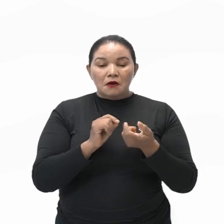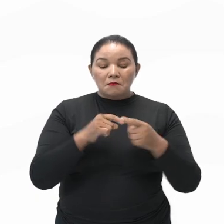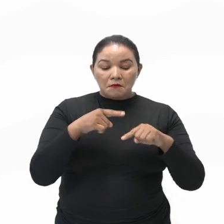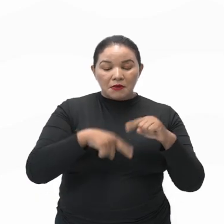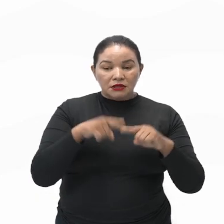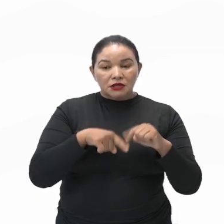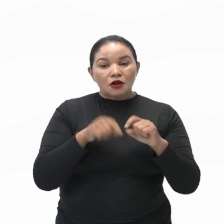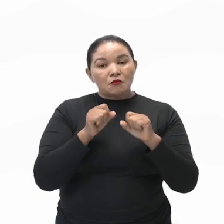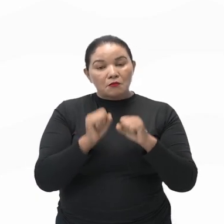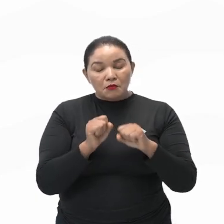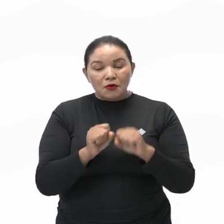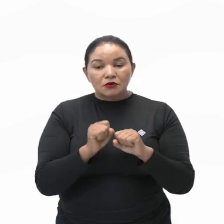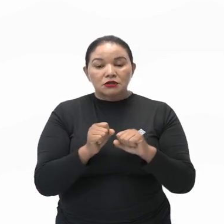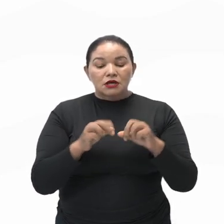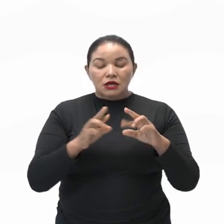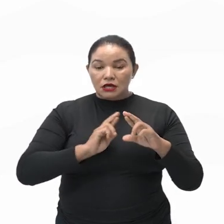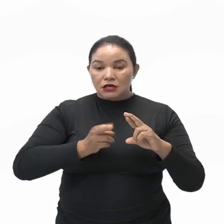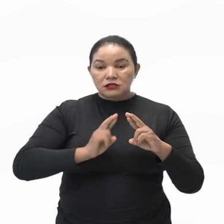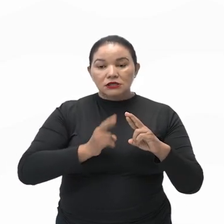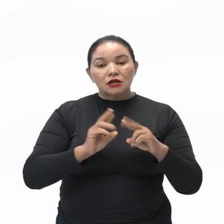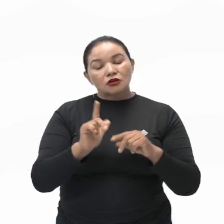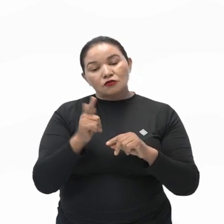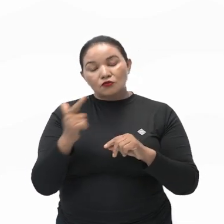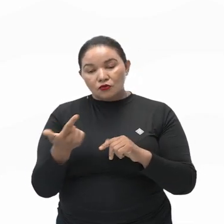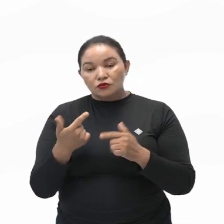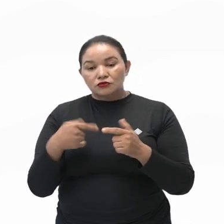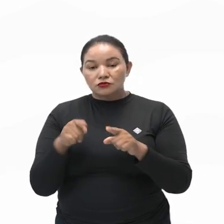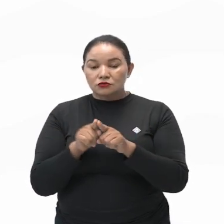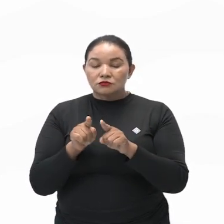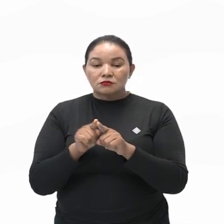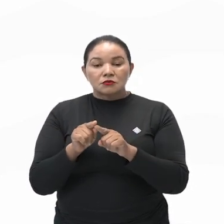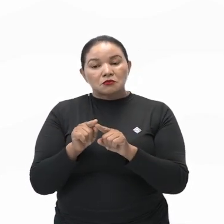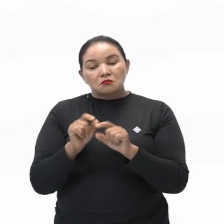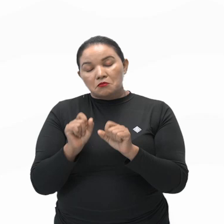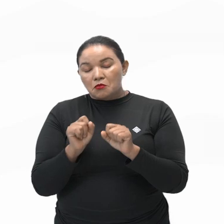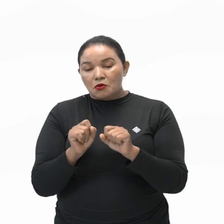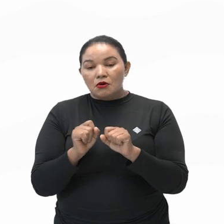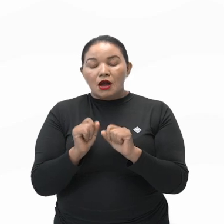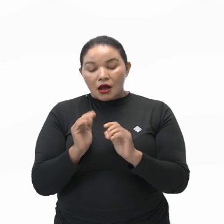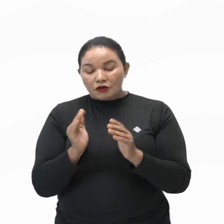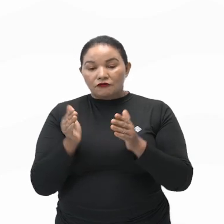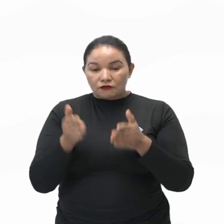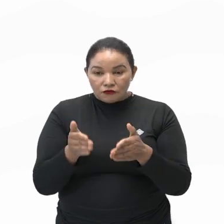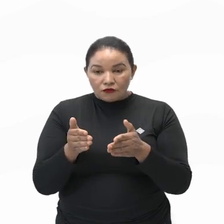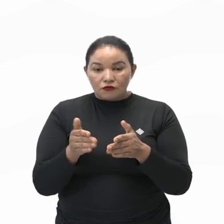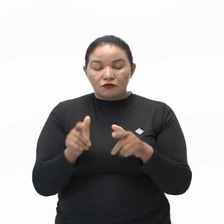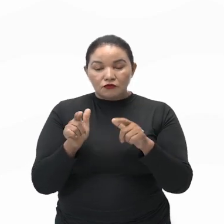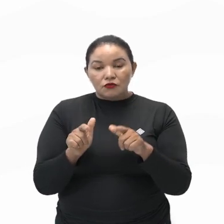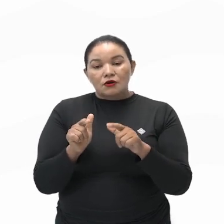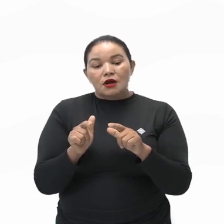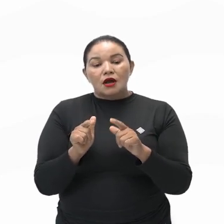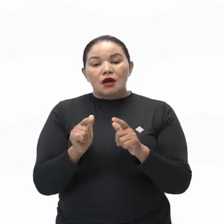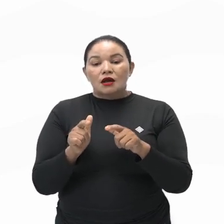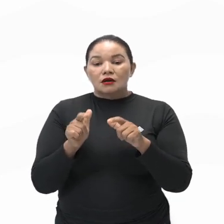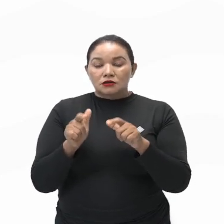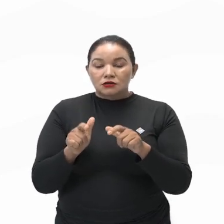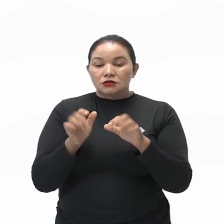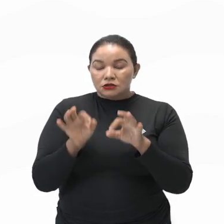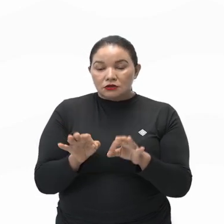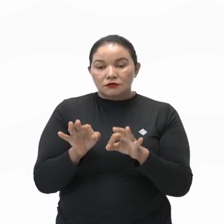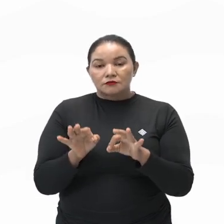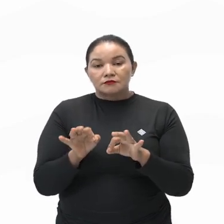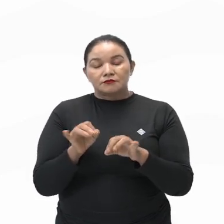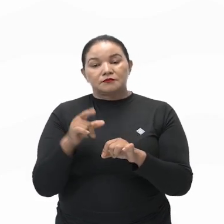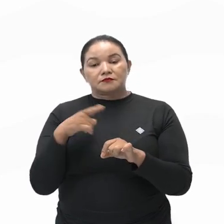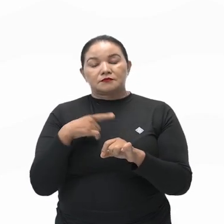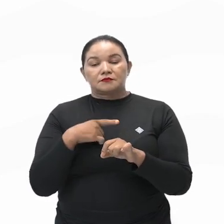reciclados ou não. E aí essas empresas já têm um destino próprio para aquilo. Tá? Então,